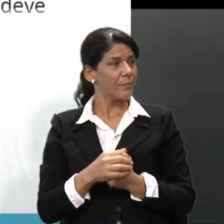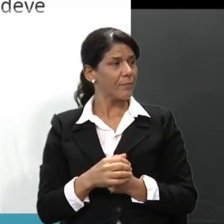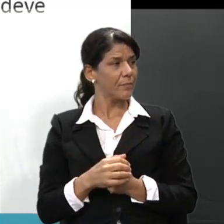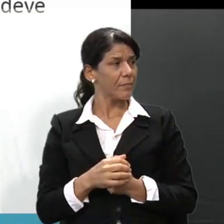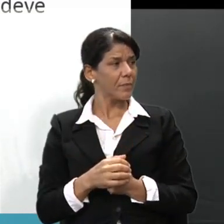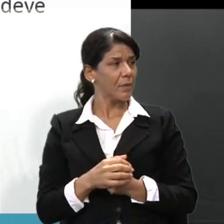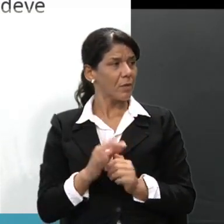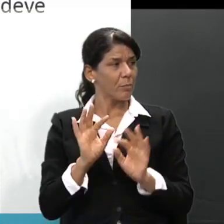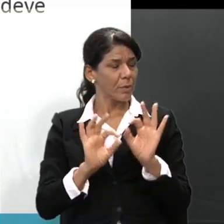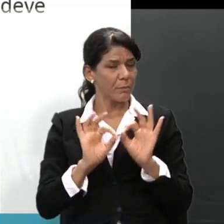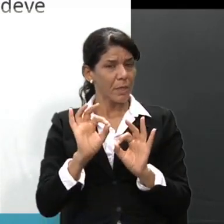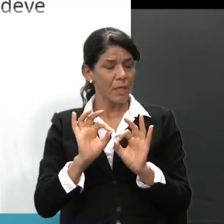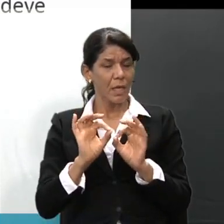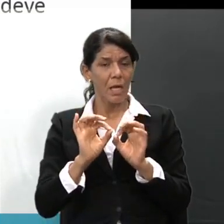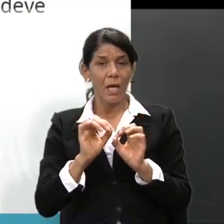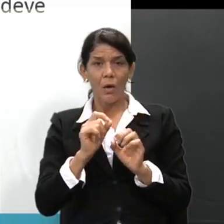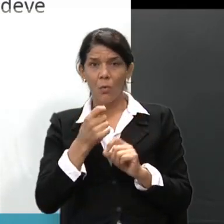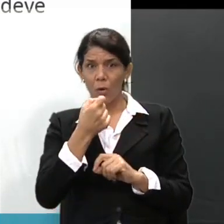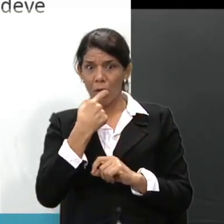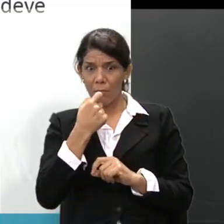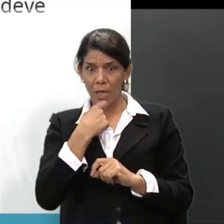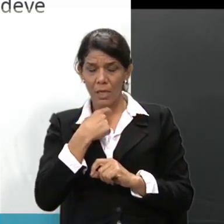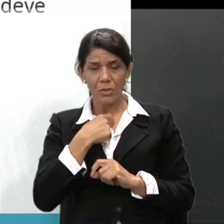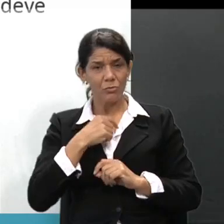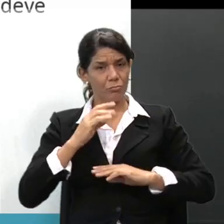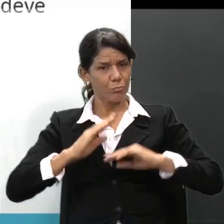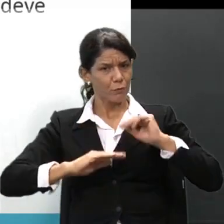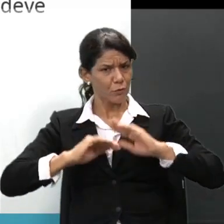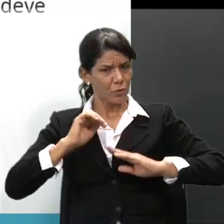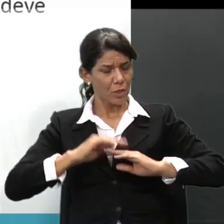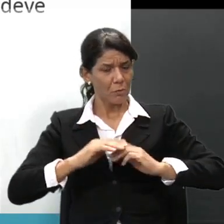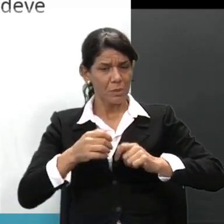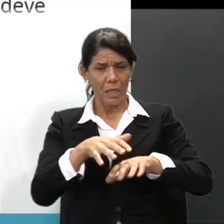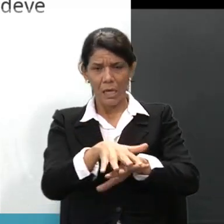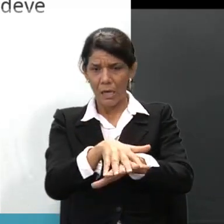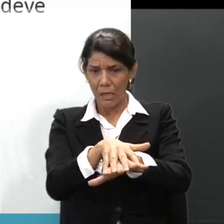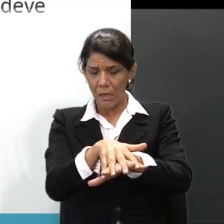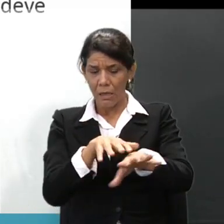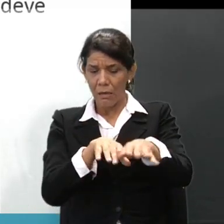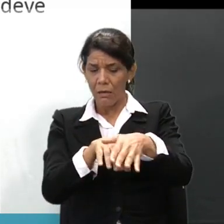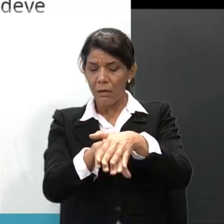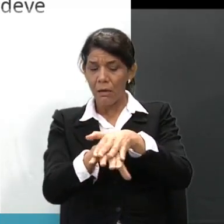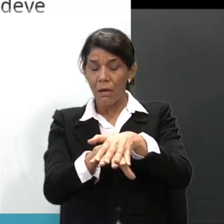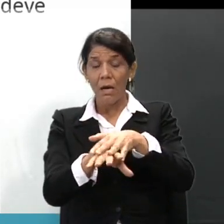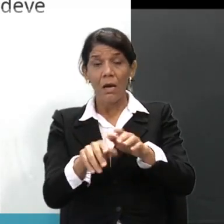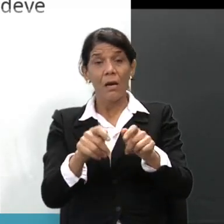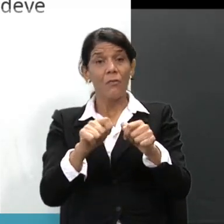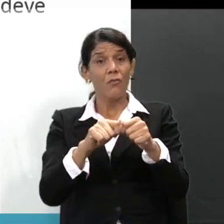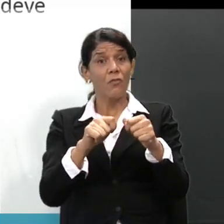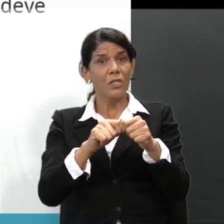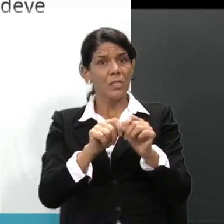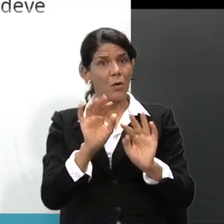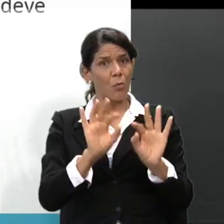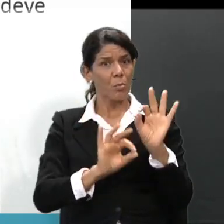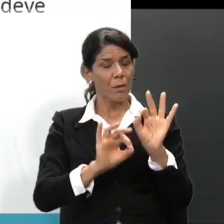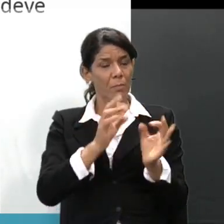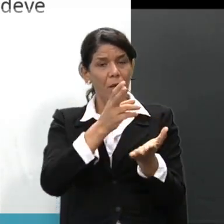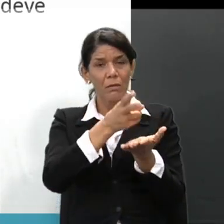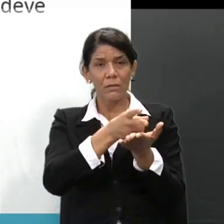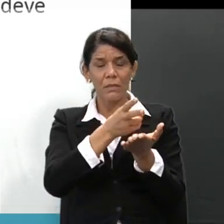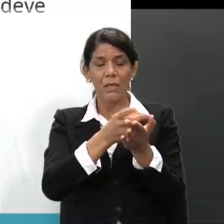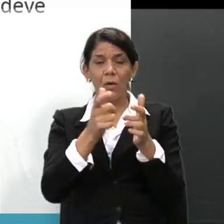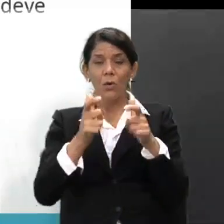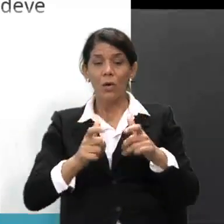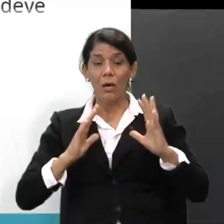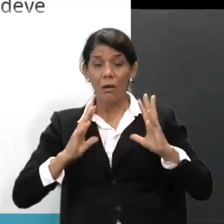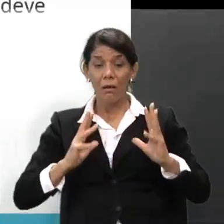Ao preparar a medicação, o profissional deve sempre lavar as mãos antes, realizar o preparo sempre em